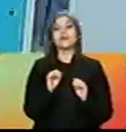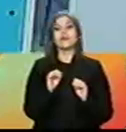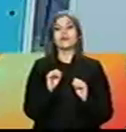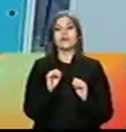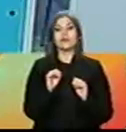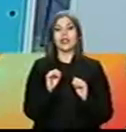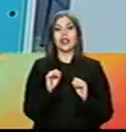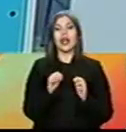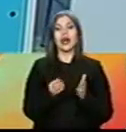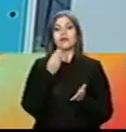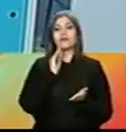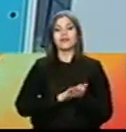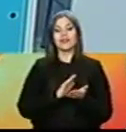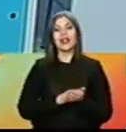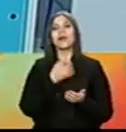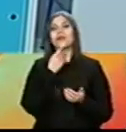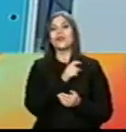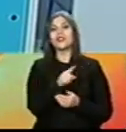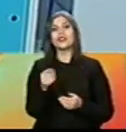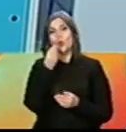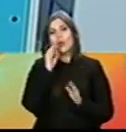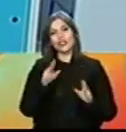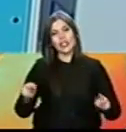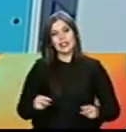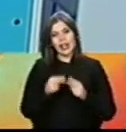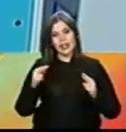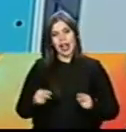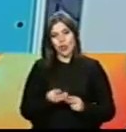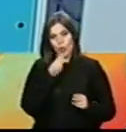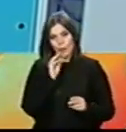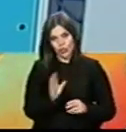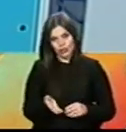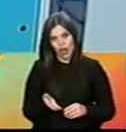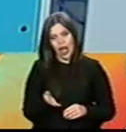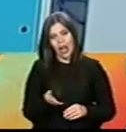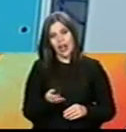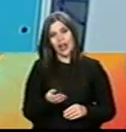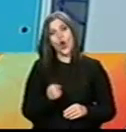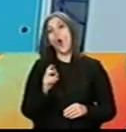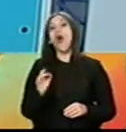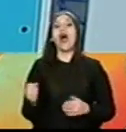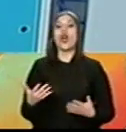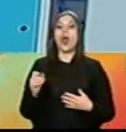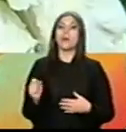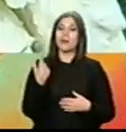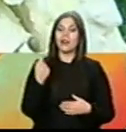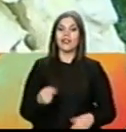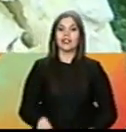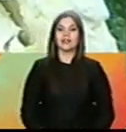Queridos amigos, o que é que me dizem desta saladinha? Vocês já aprovaram? Vocês já aprovaram esta saladinha de quinoa? Estão a fazê-la pela primeira